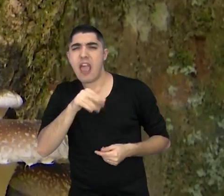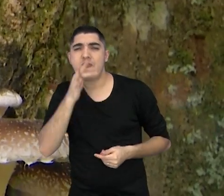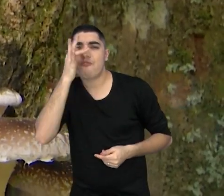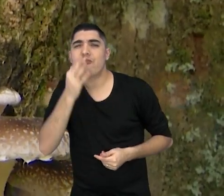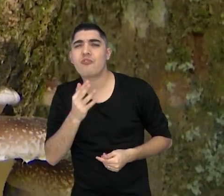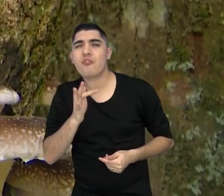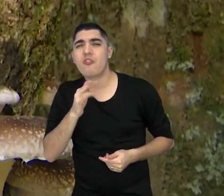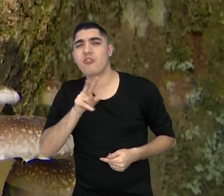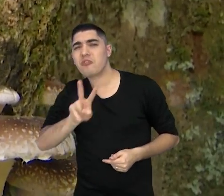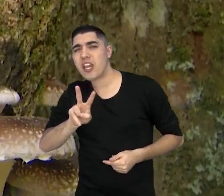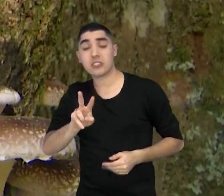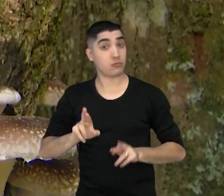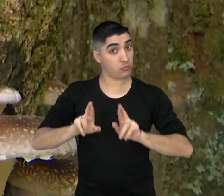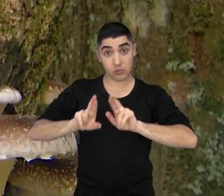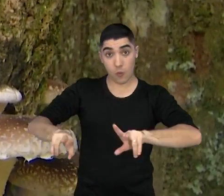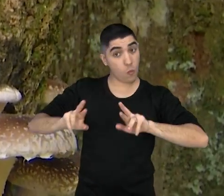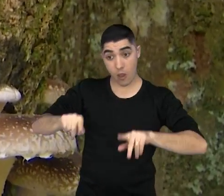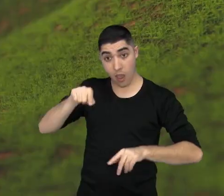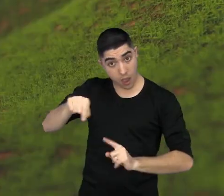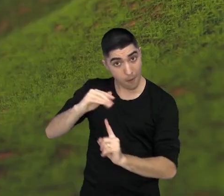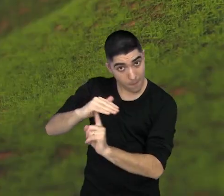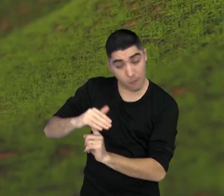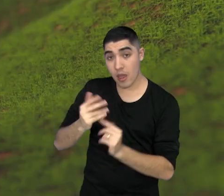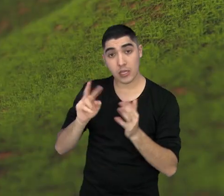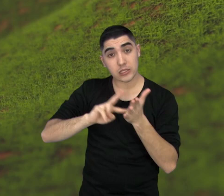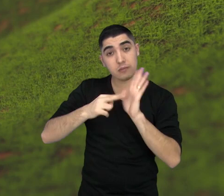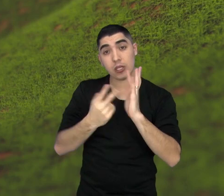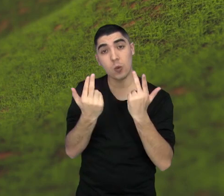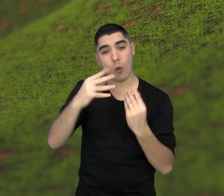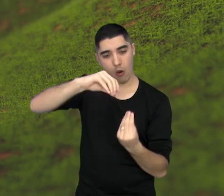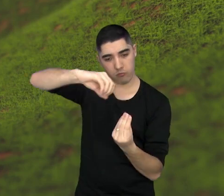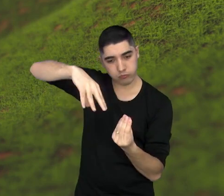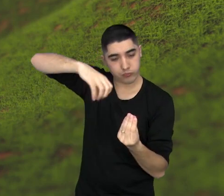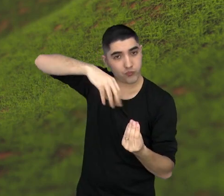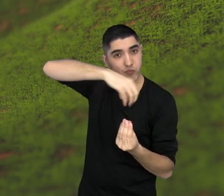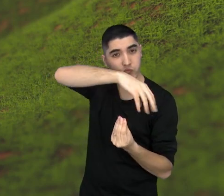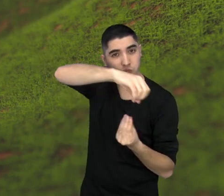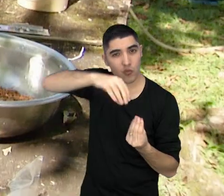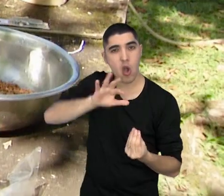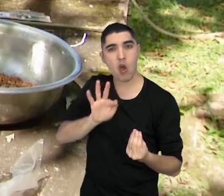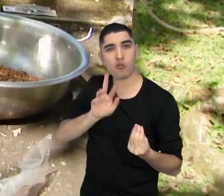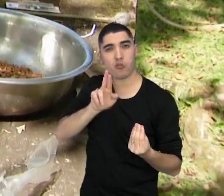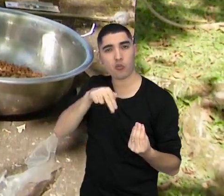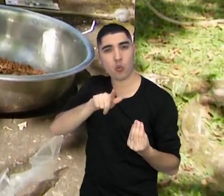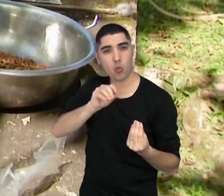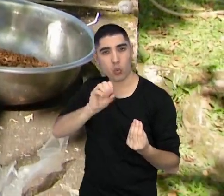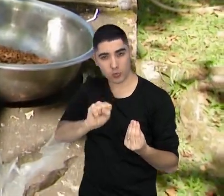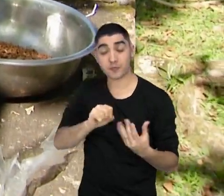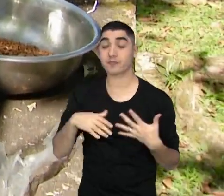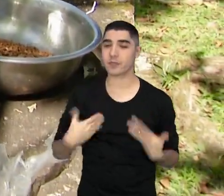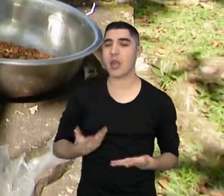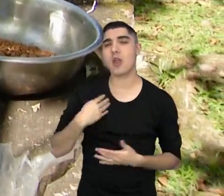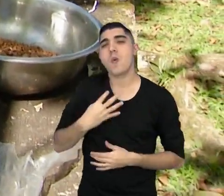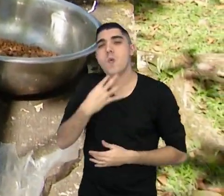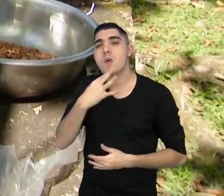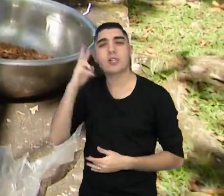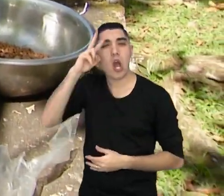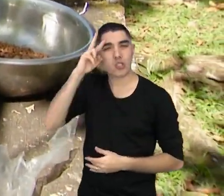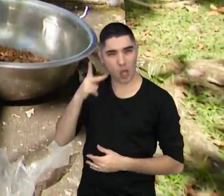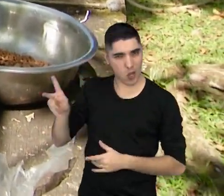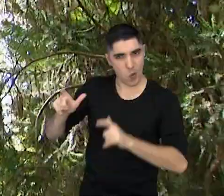eles pertencem ao reino dos fungos. Além de conhecer a história da fazenda, eu participei de uma oficina